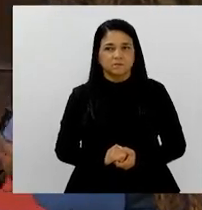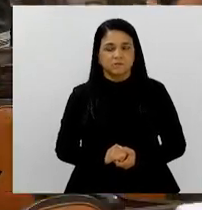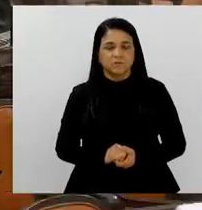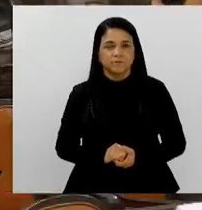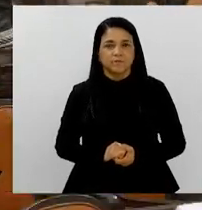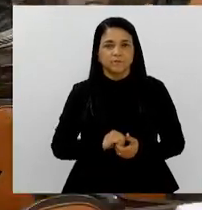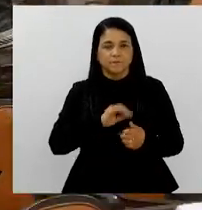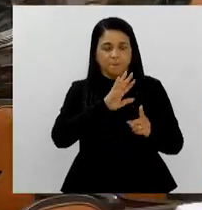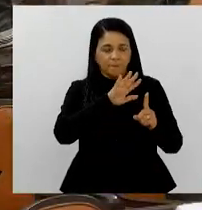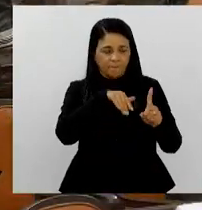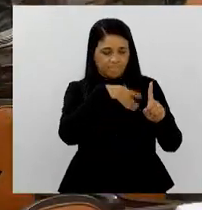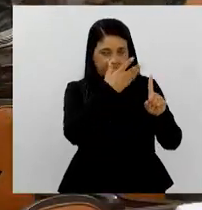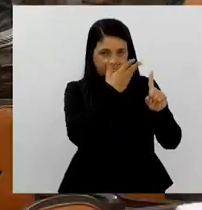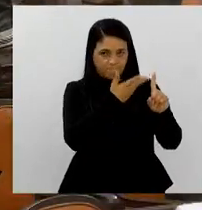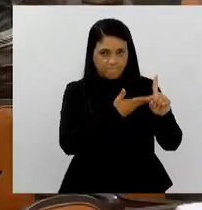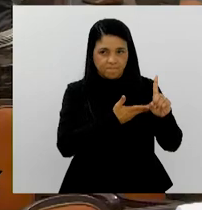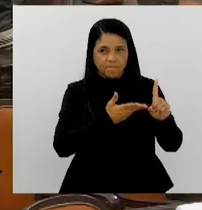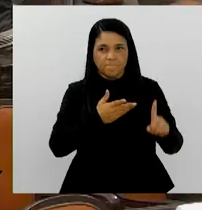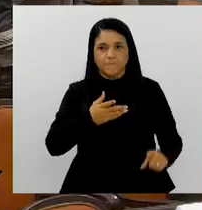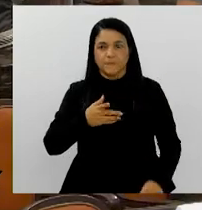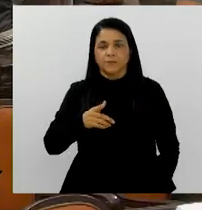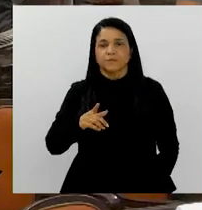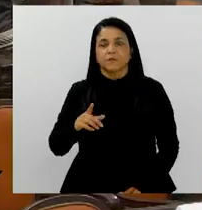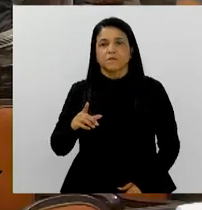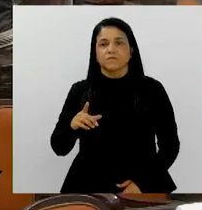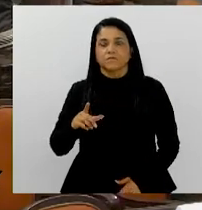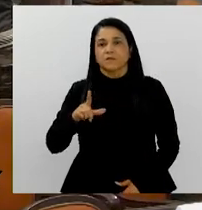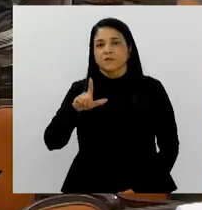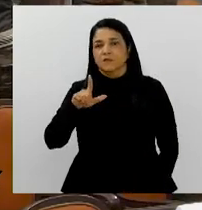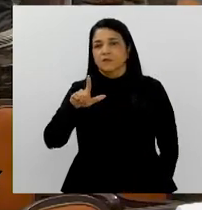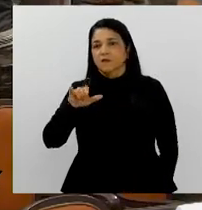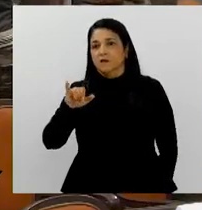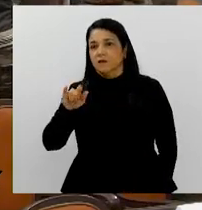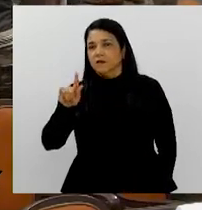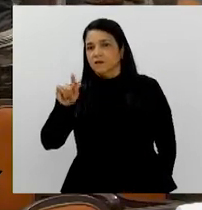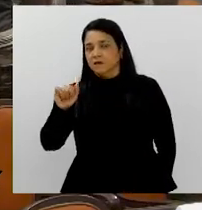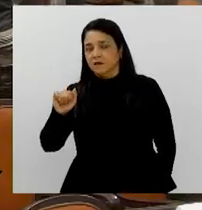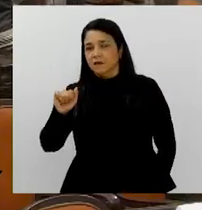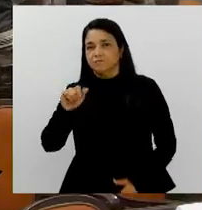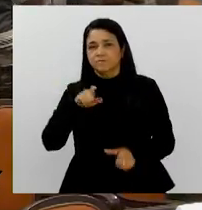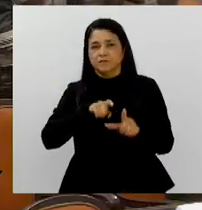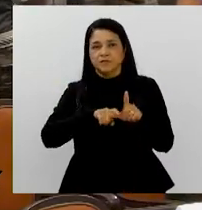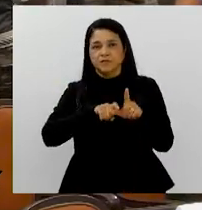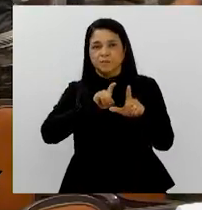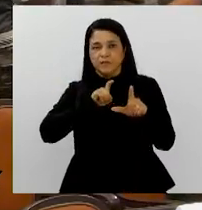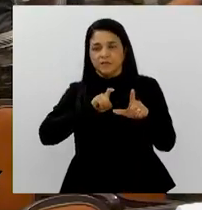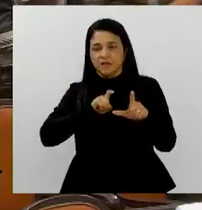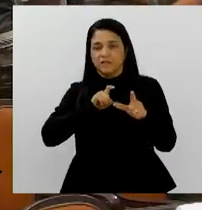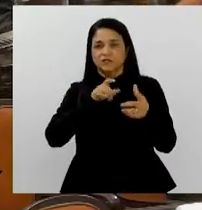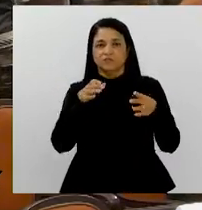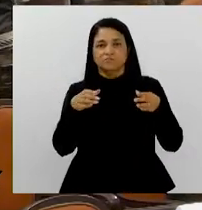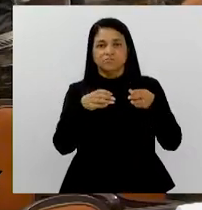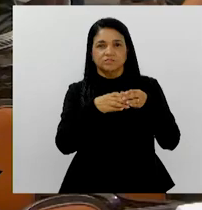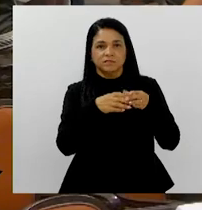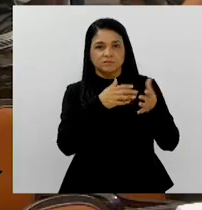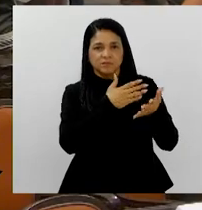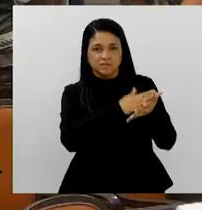Próxima agraciada, Liga Independente das Escolas de Samba e Blocos Carnavalesco de Itaboraí.